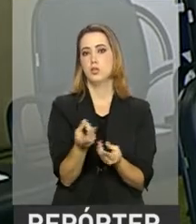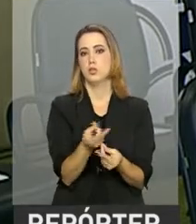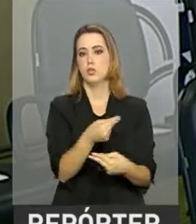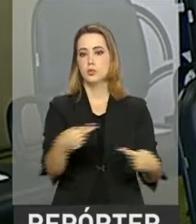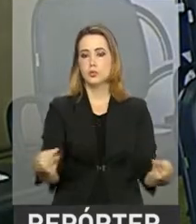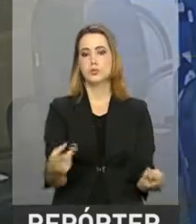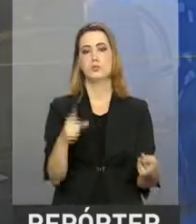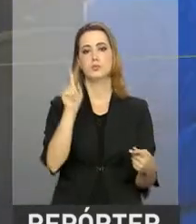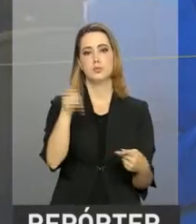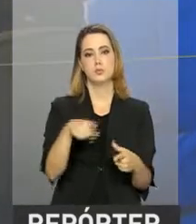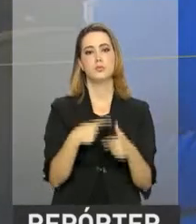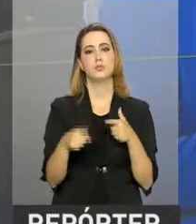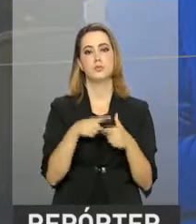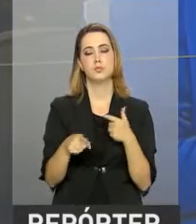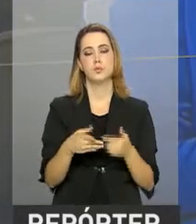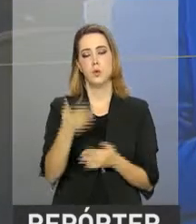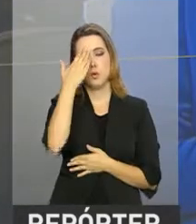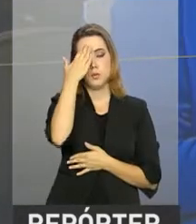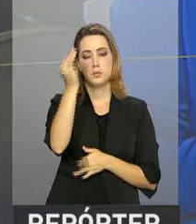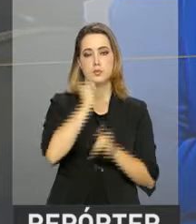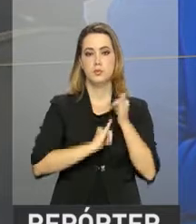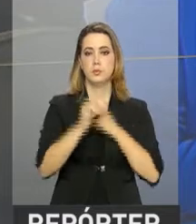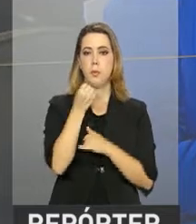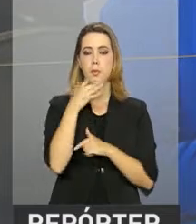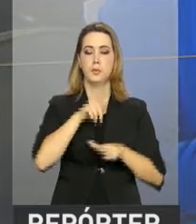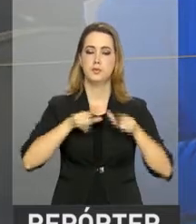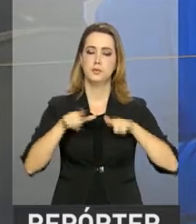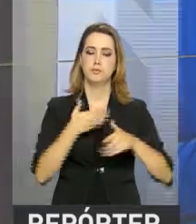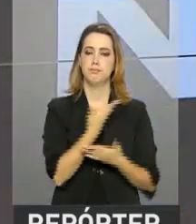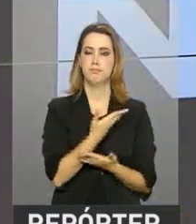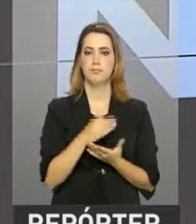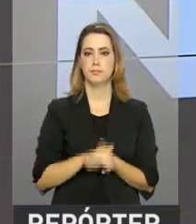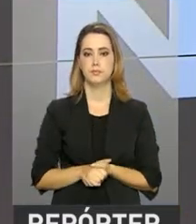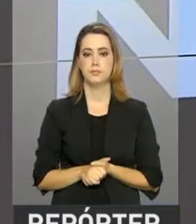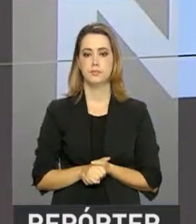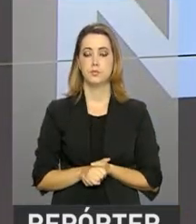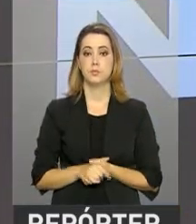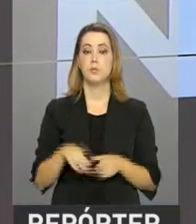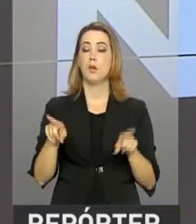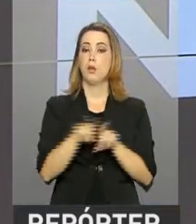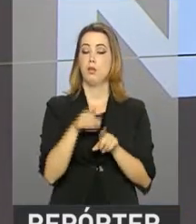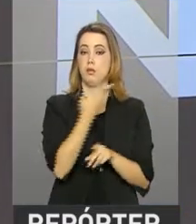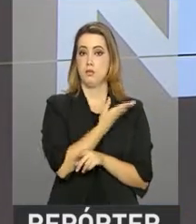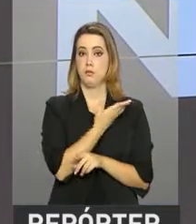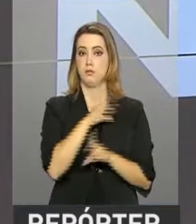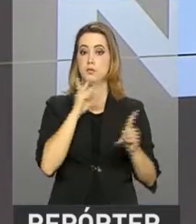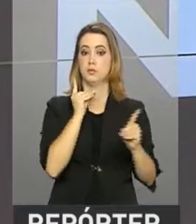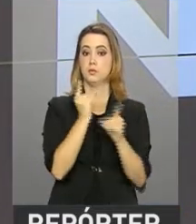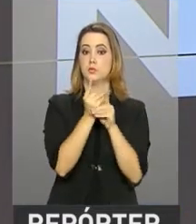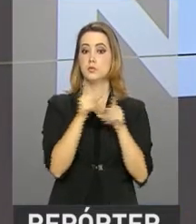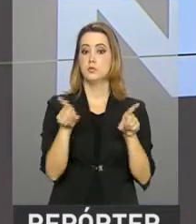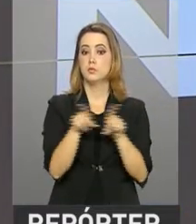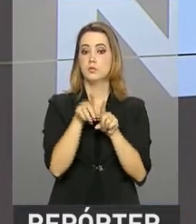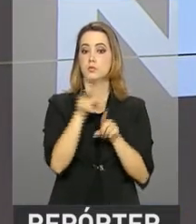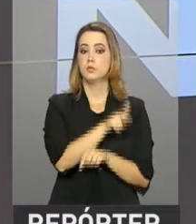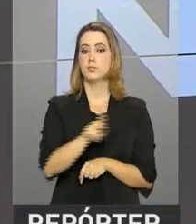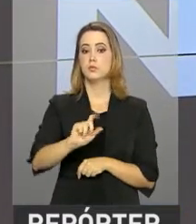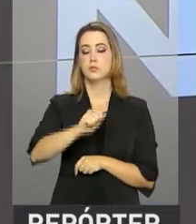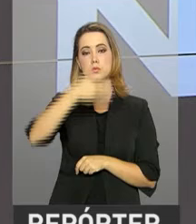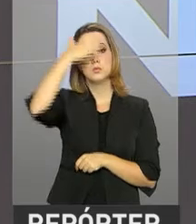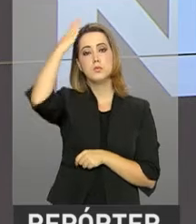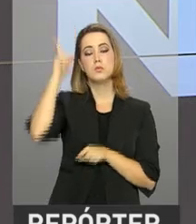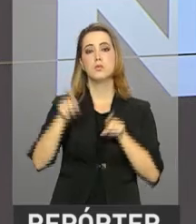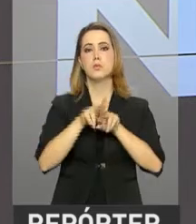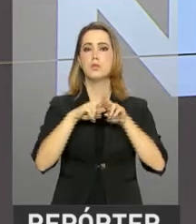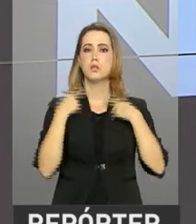vocês é luiz obrigado pelas informações da atriz no trabalho pra você e além desse encontro sobre segurança nas fronteiras o presidente michel temer